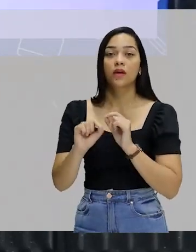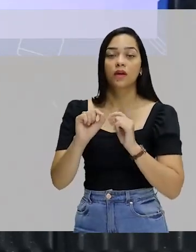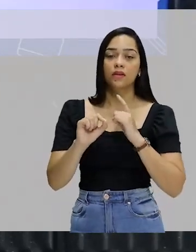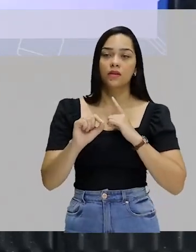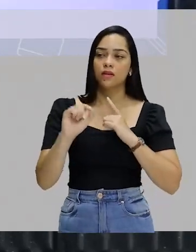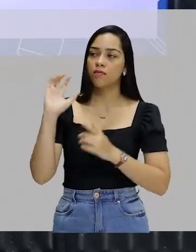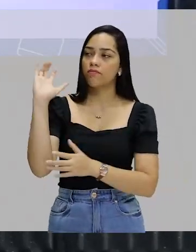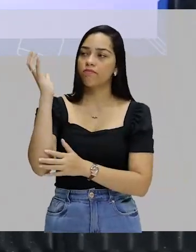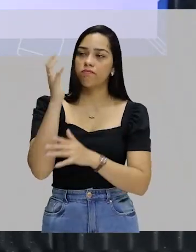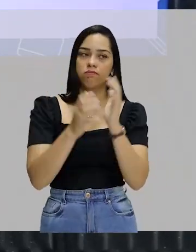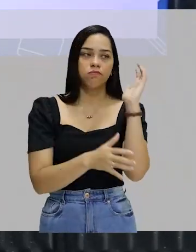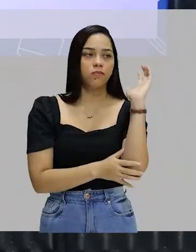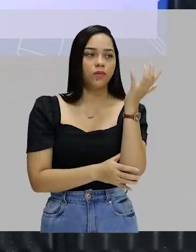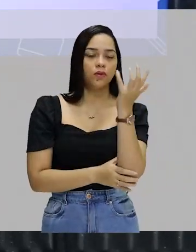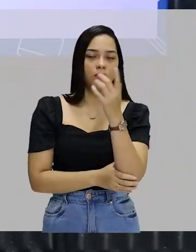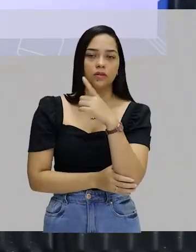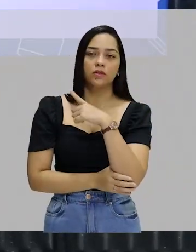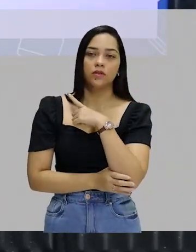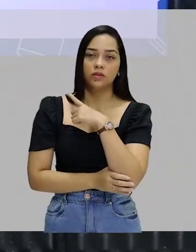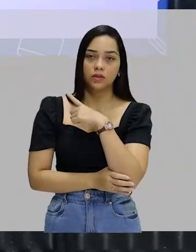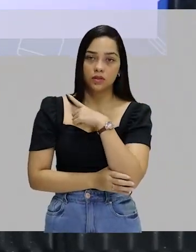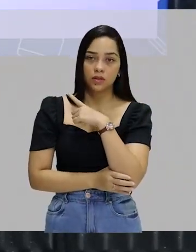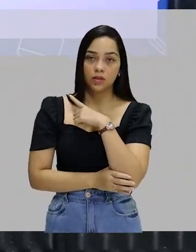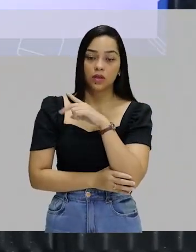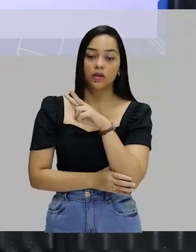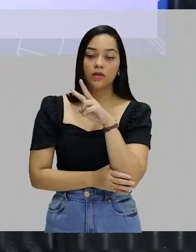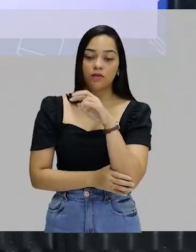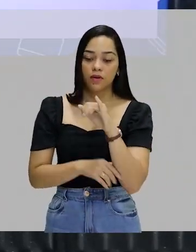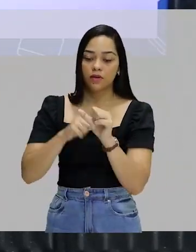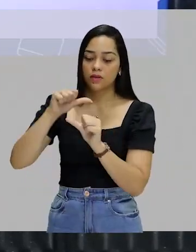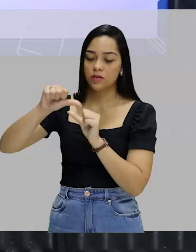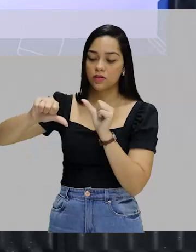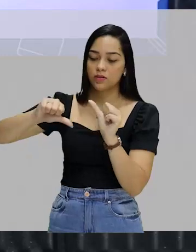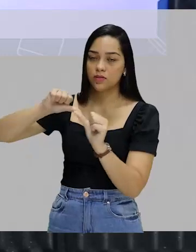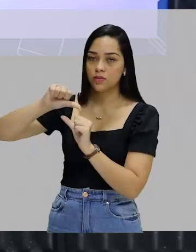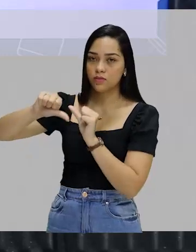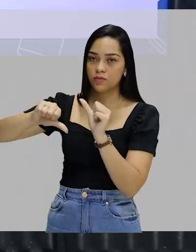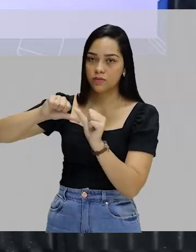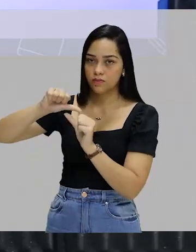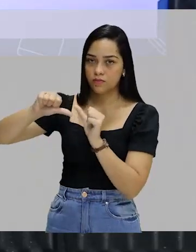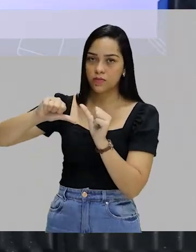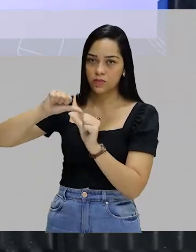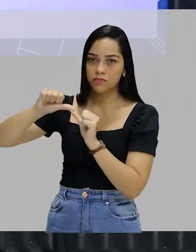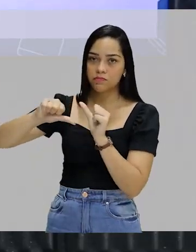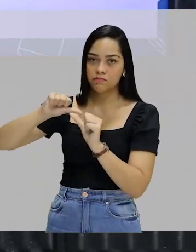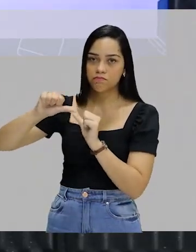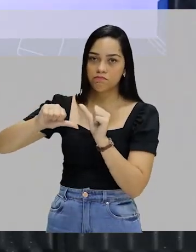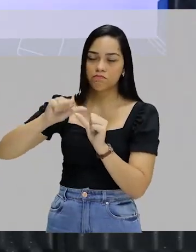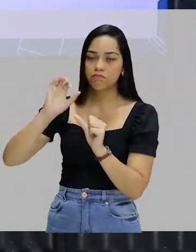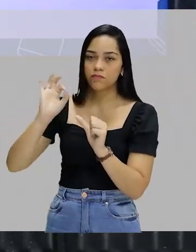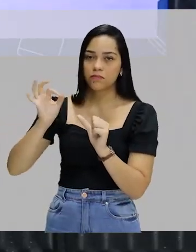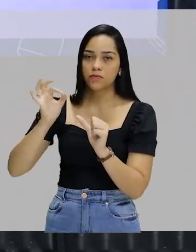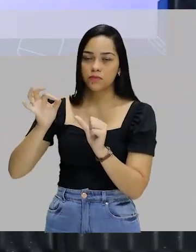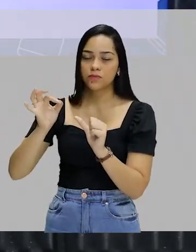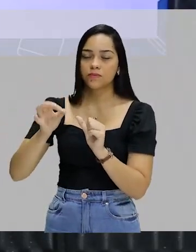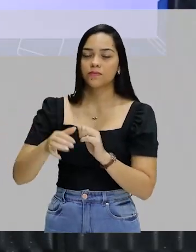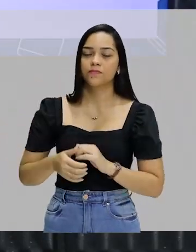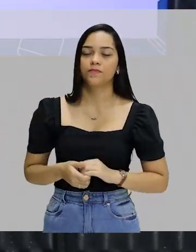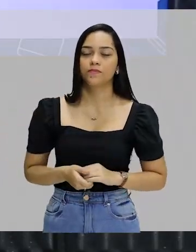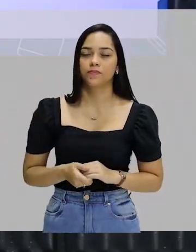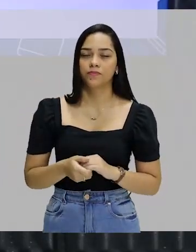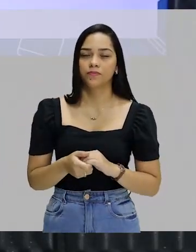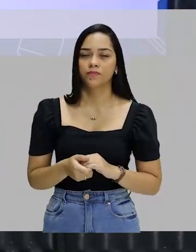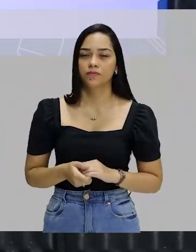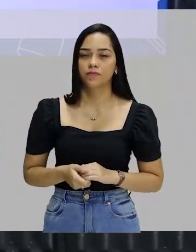na natureza um elemento, esse elemento ele vai sofrer um decaimento, certo? Vai sofrer uma